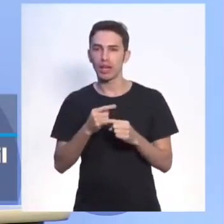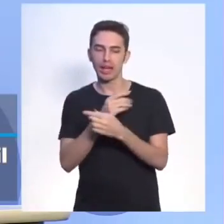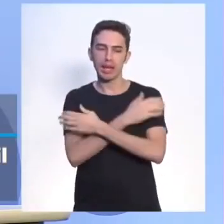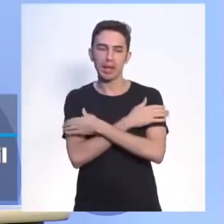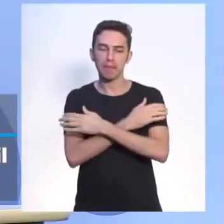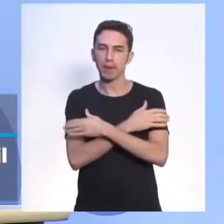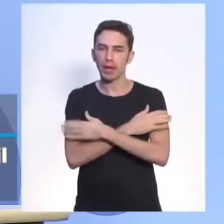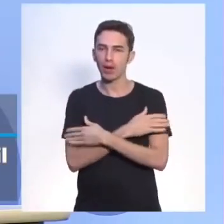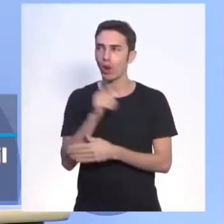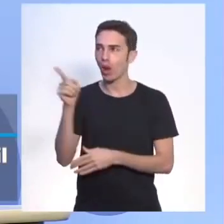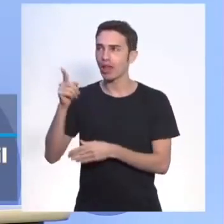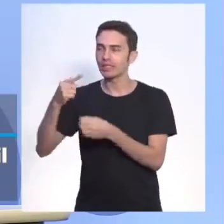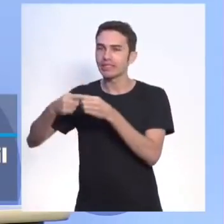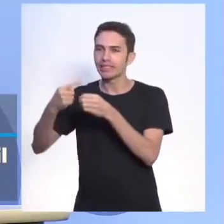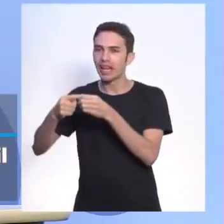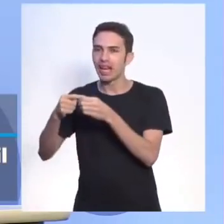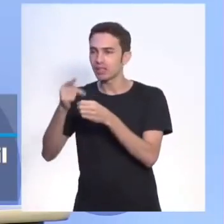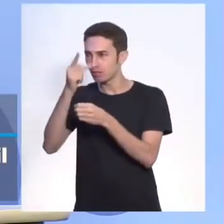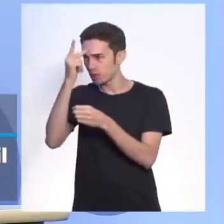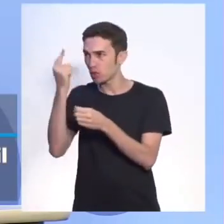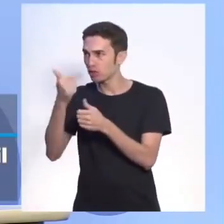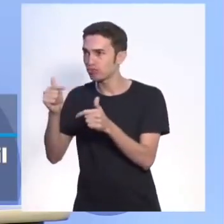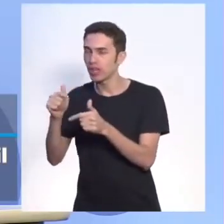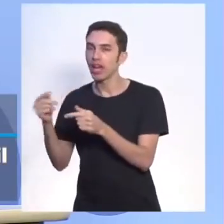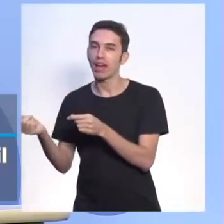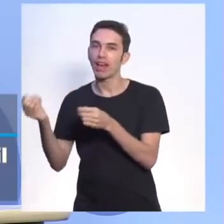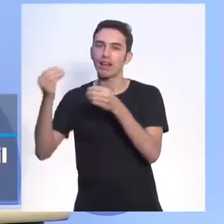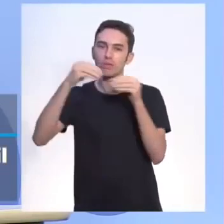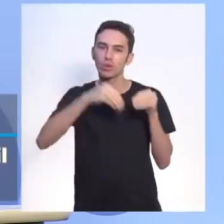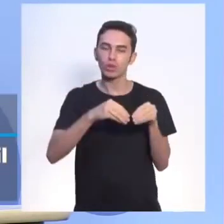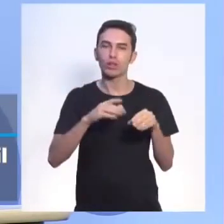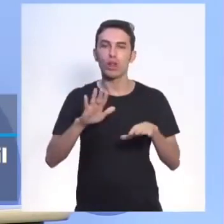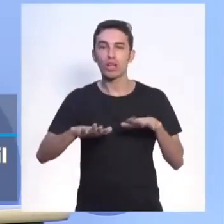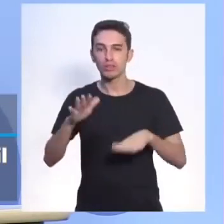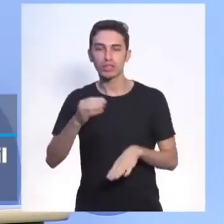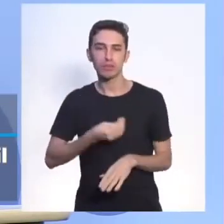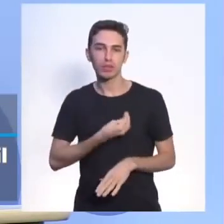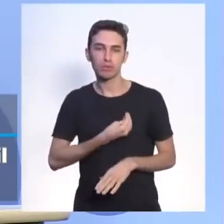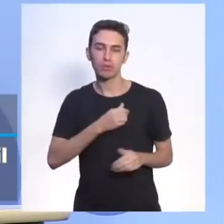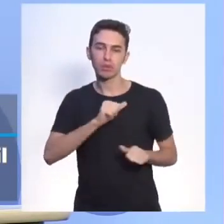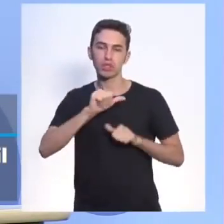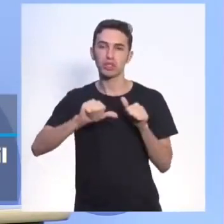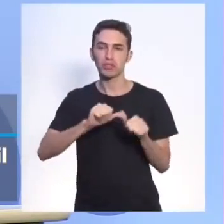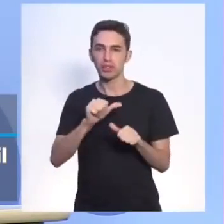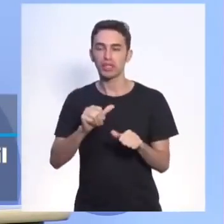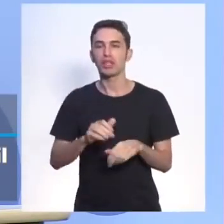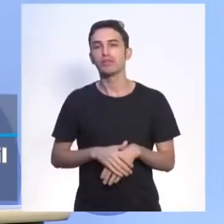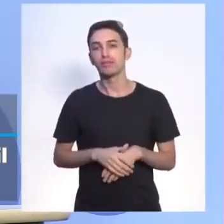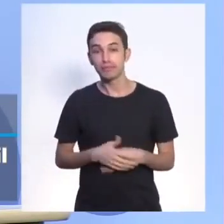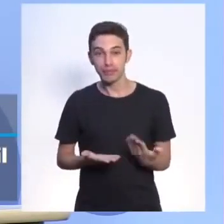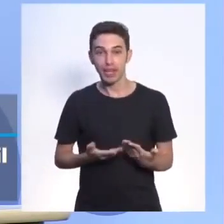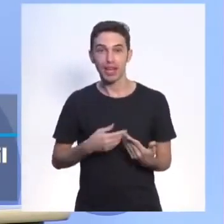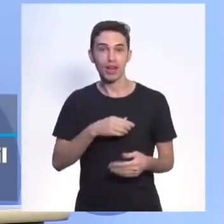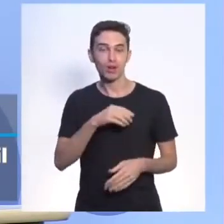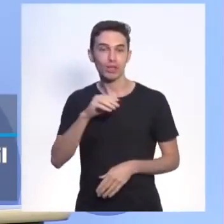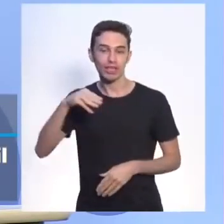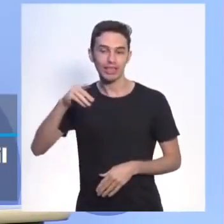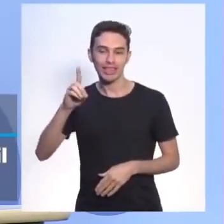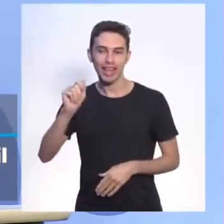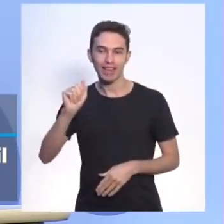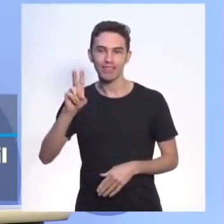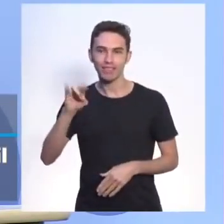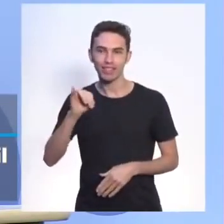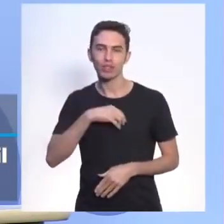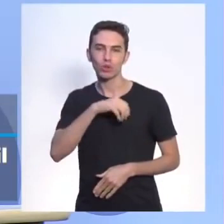cidade natal, ou por uma mudança de vida, escreve o Davi, do 9º ano A. Olha que legal, né?